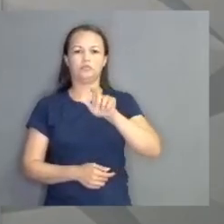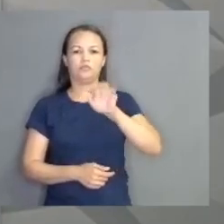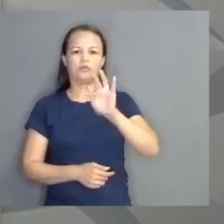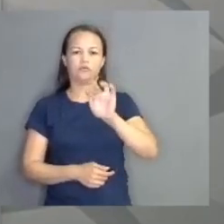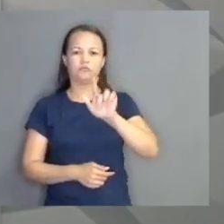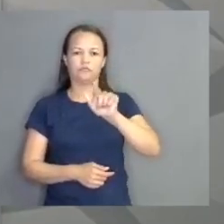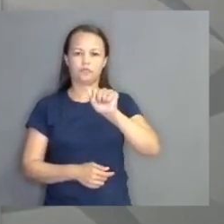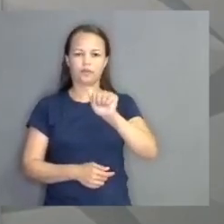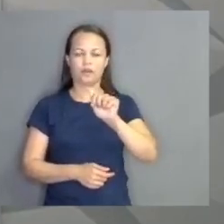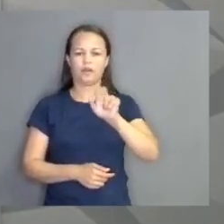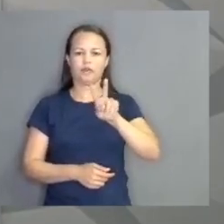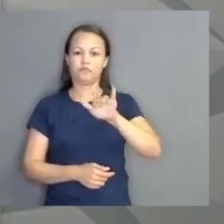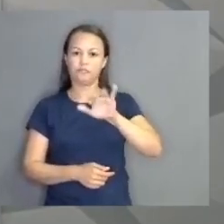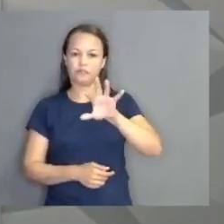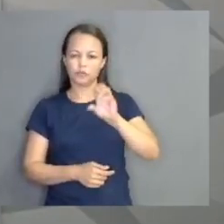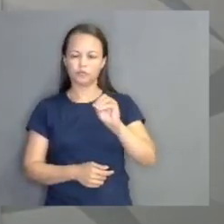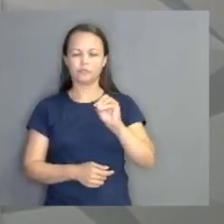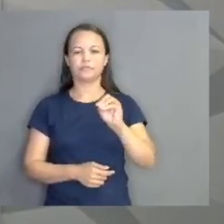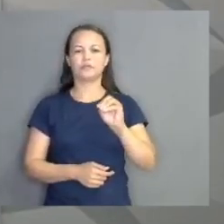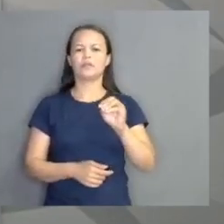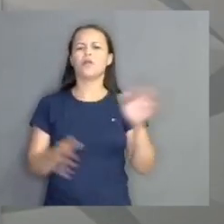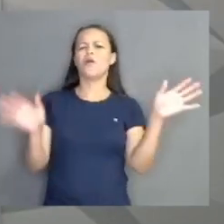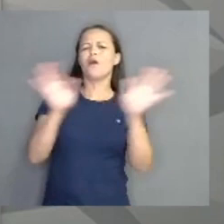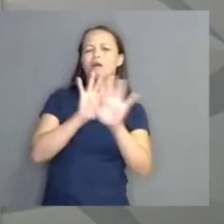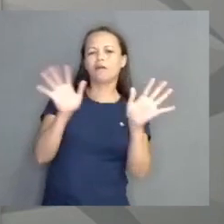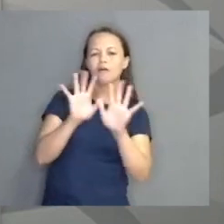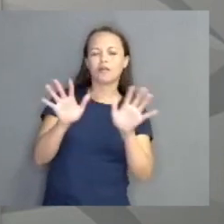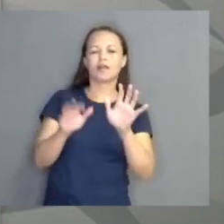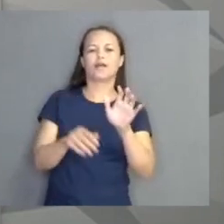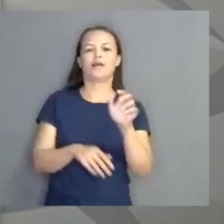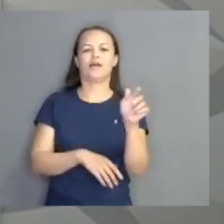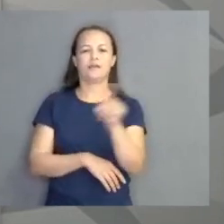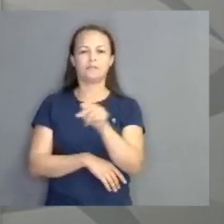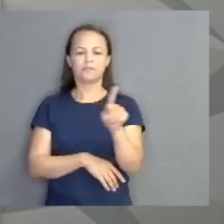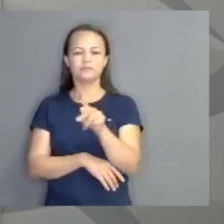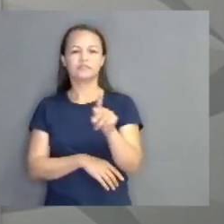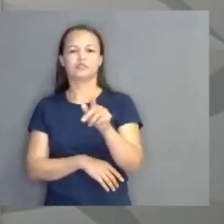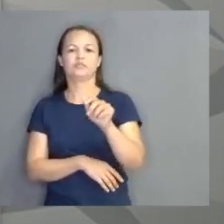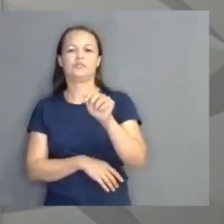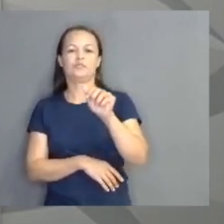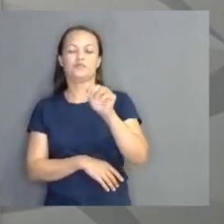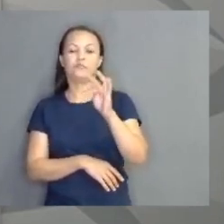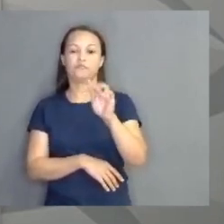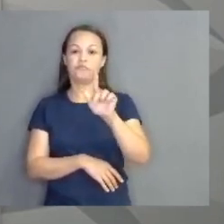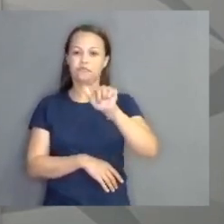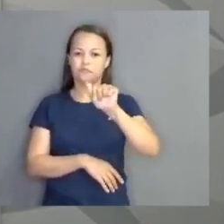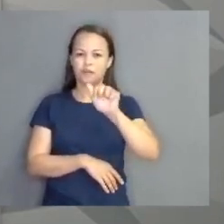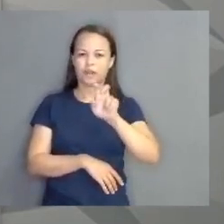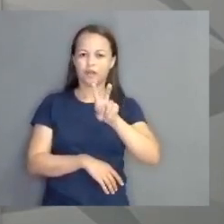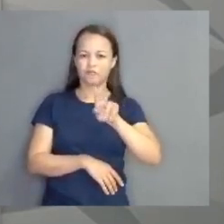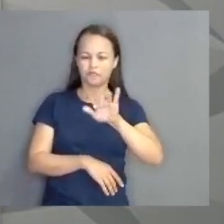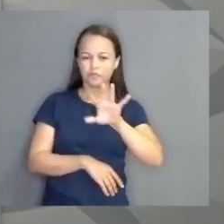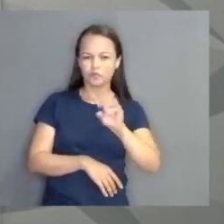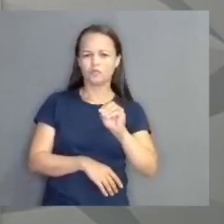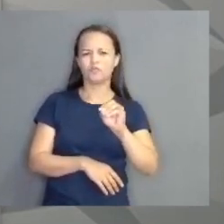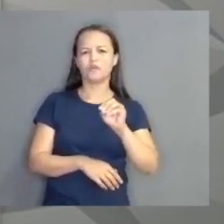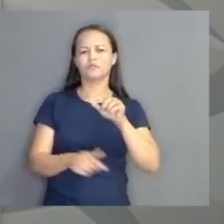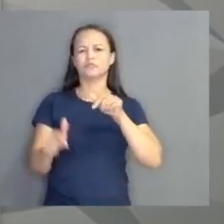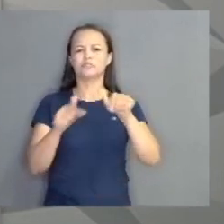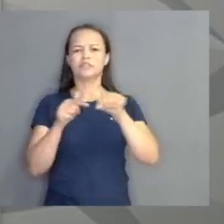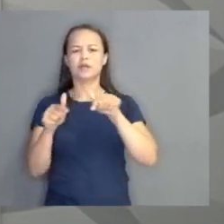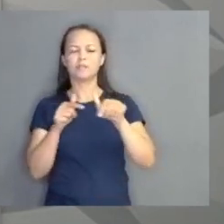Olá, alunos! Professor Flávio Alexandre aqui, aula 1 do sexto ano. Vamos trabalhar o que é história,